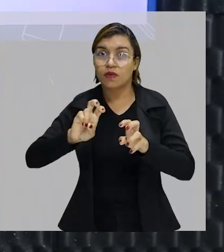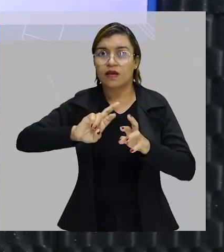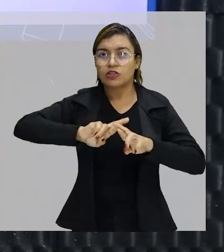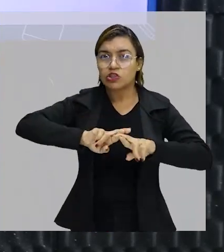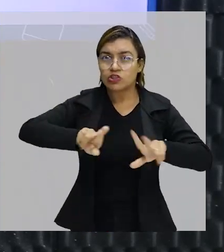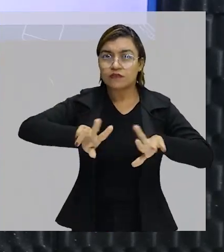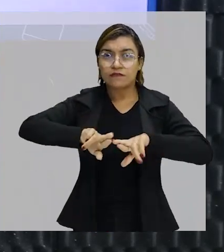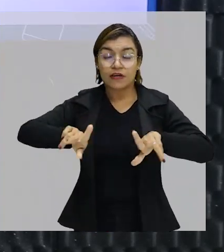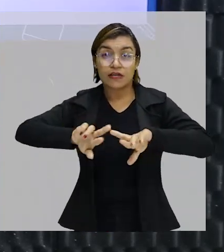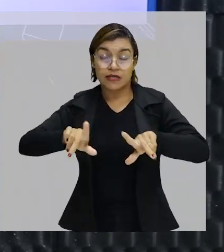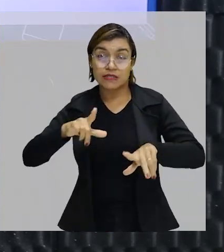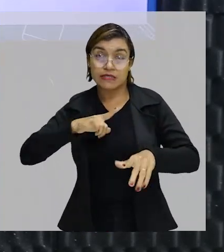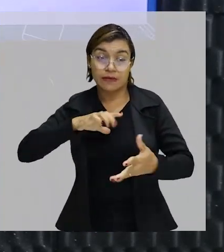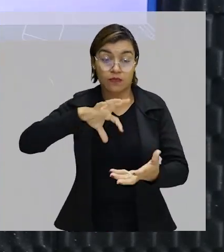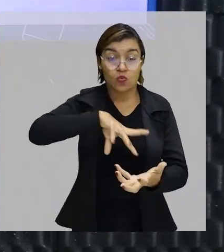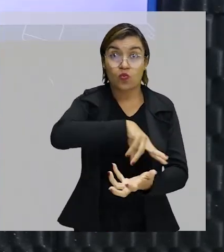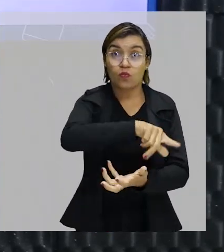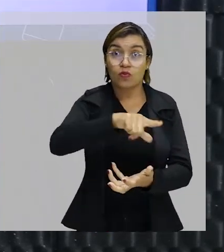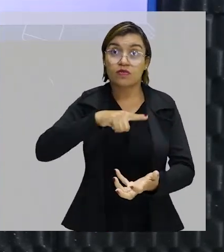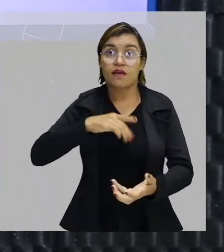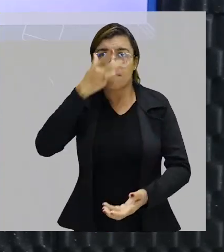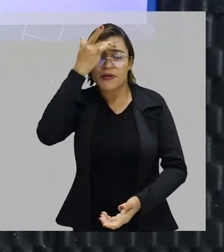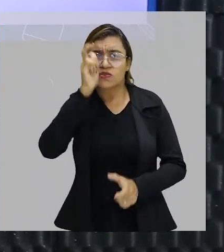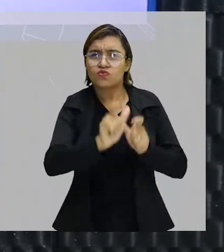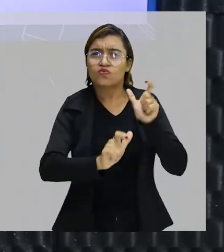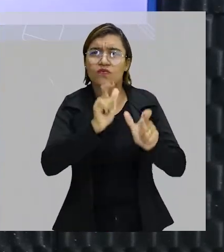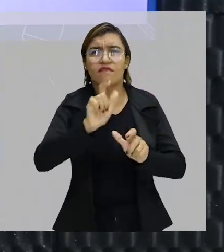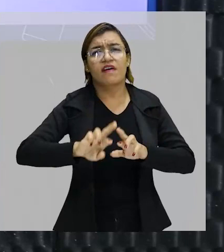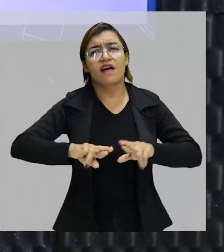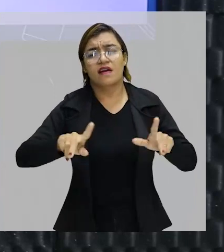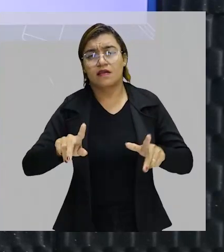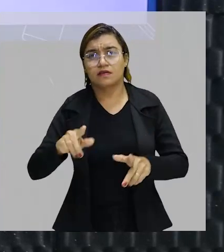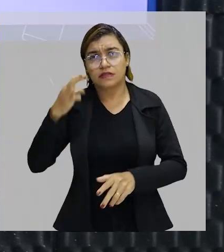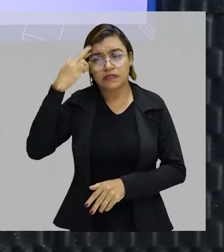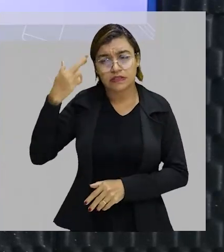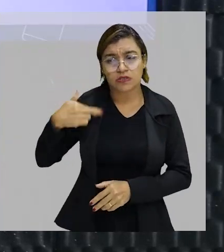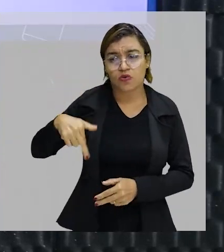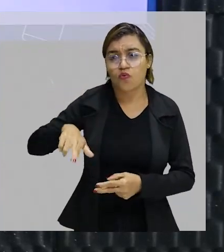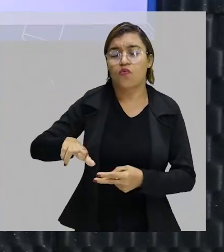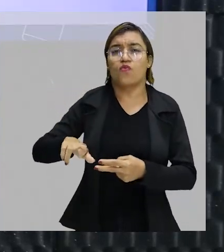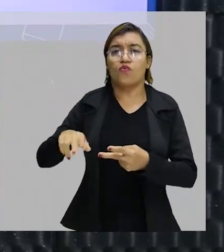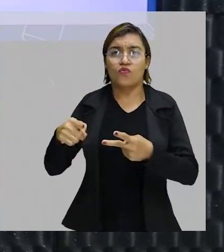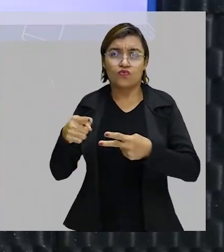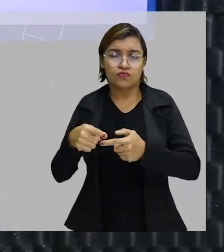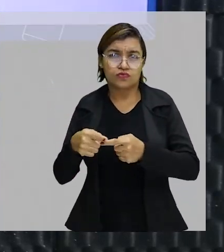Nós somos pessoas diferentes, a gente tem religiões diferentes, a gente tem